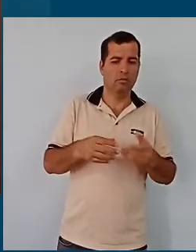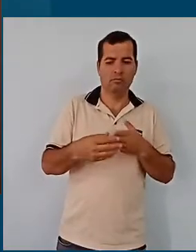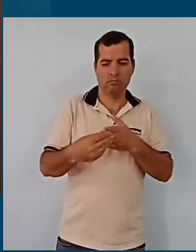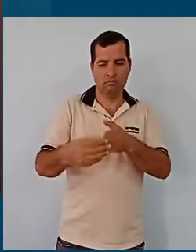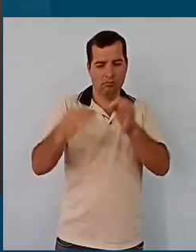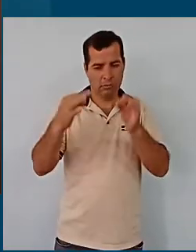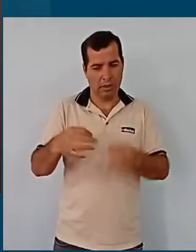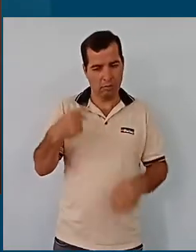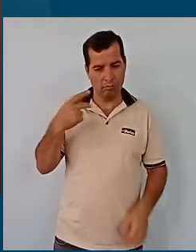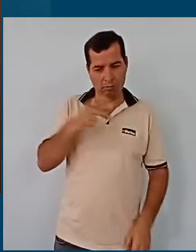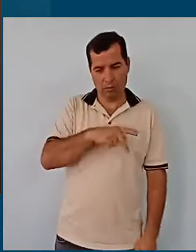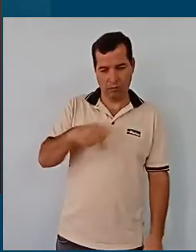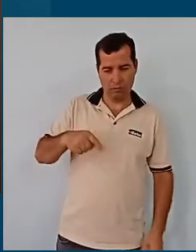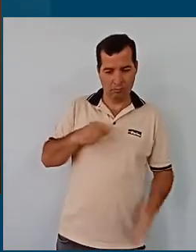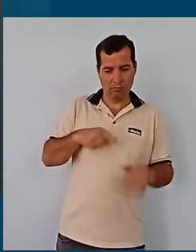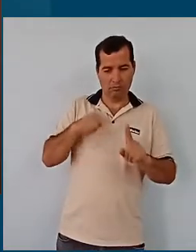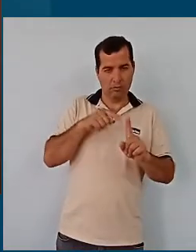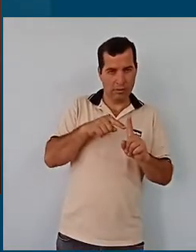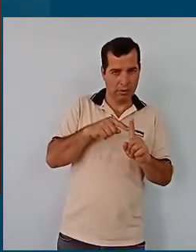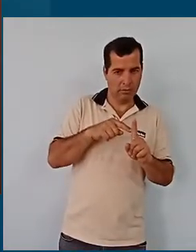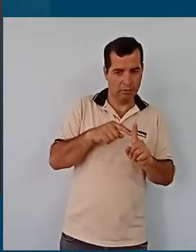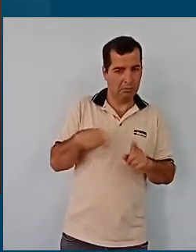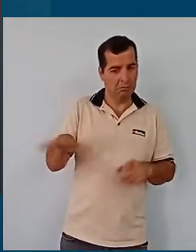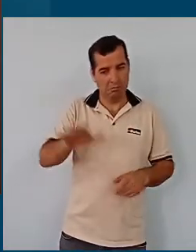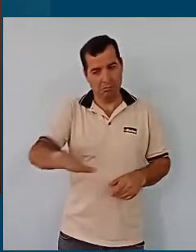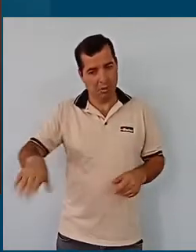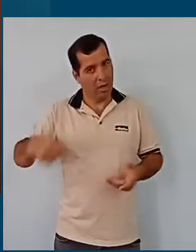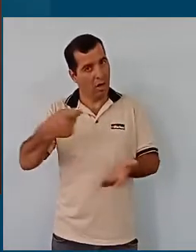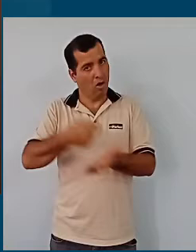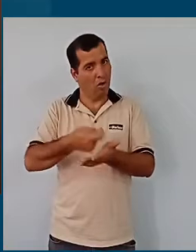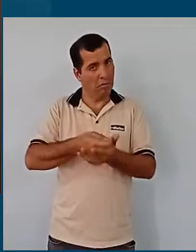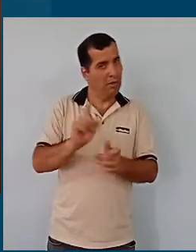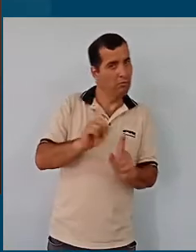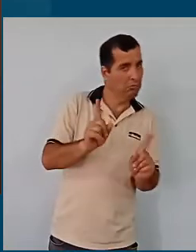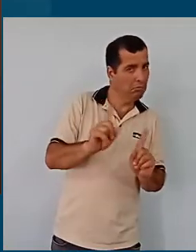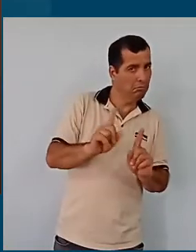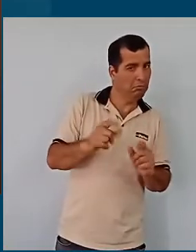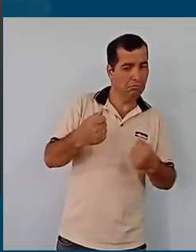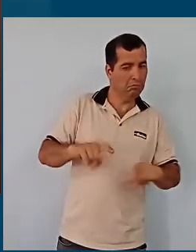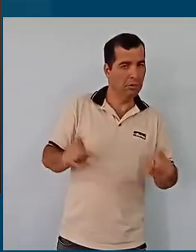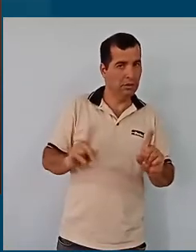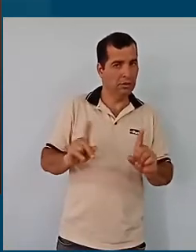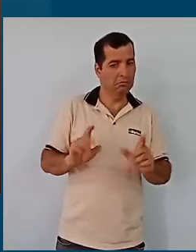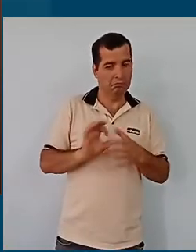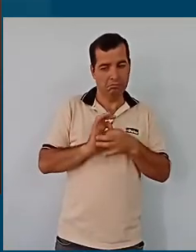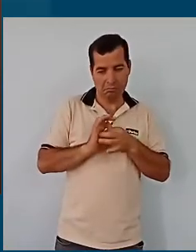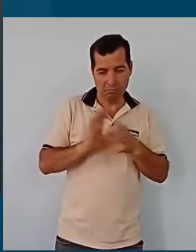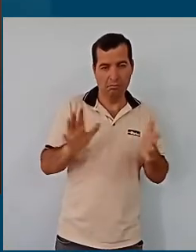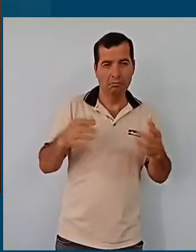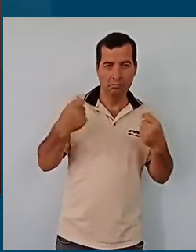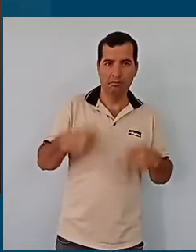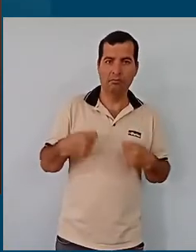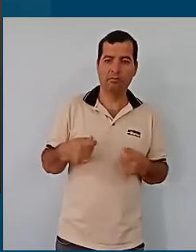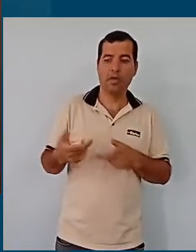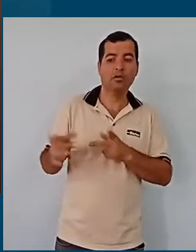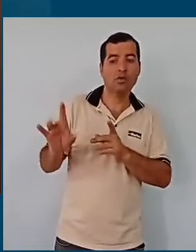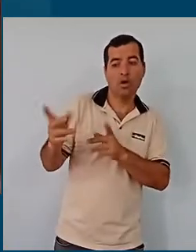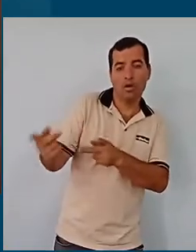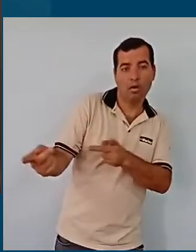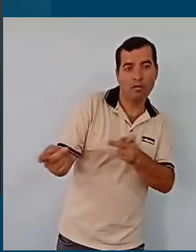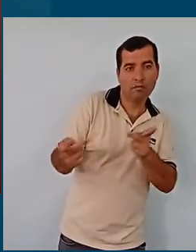no professor, que nem assim as crianças devem ser obrigadas a participar, né? Elas devem ser